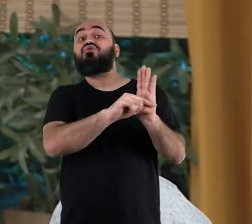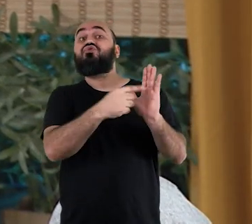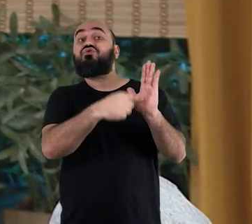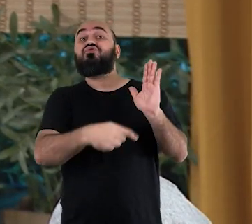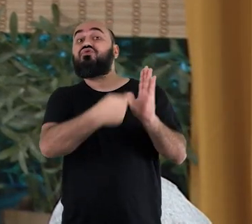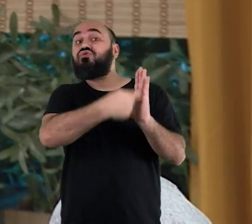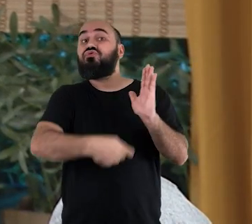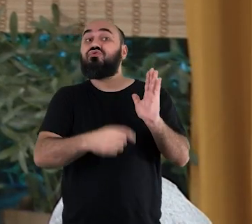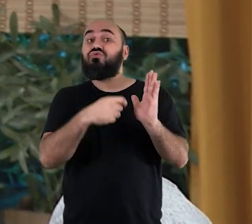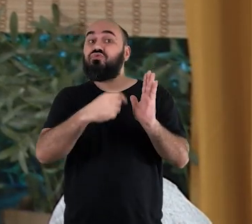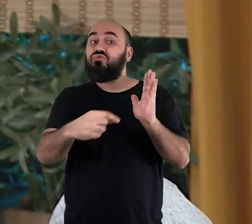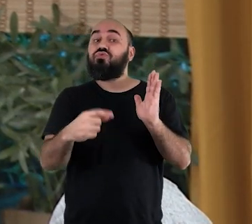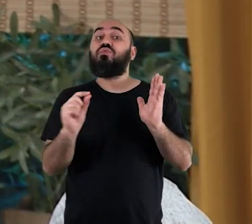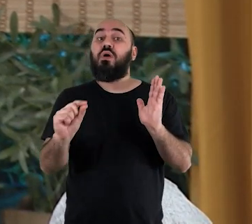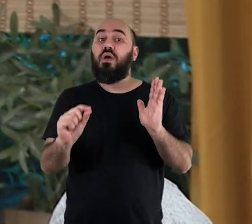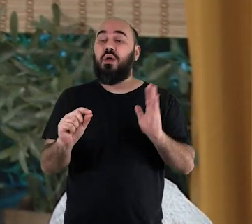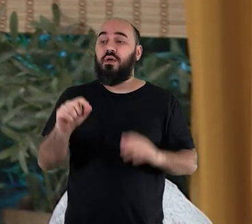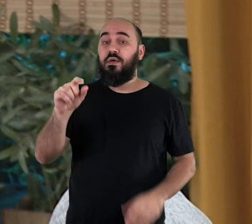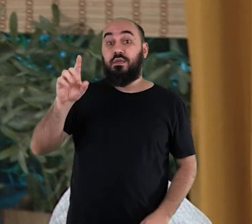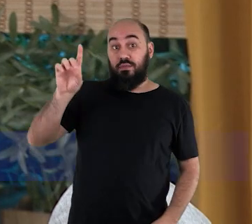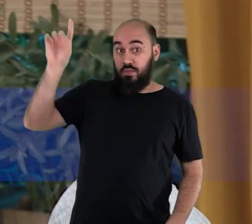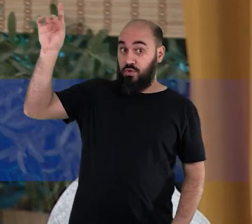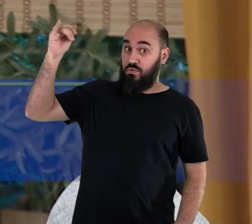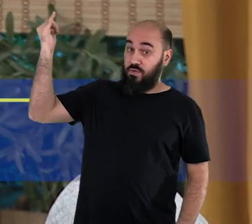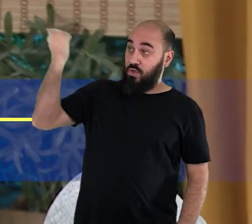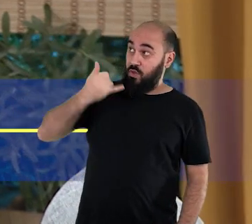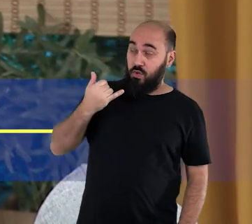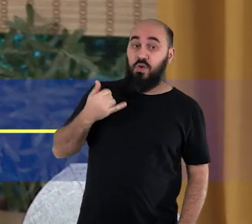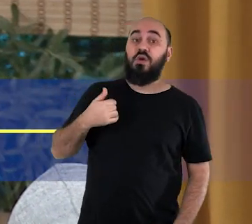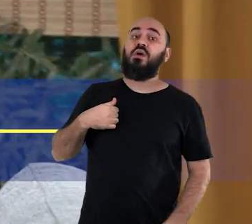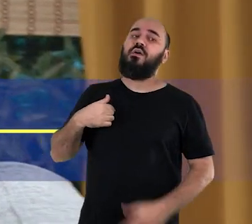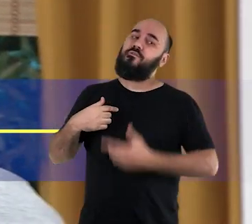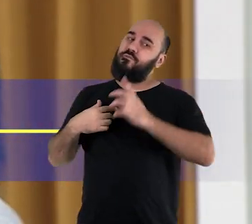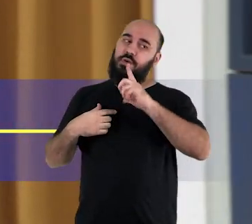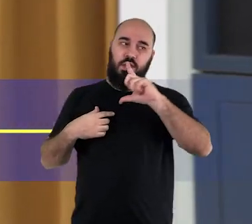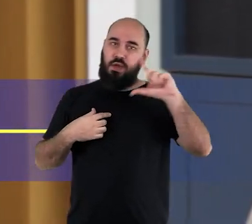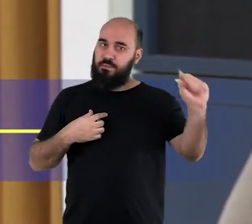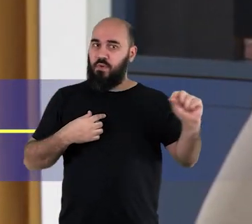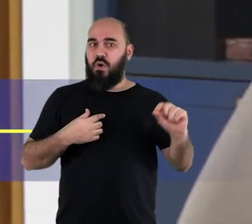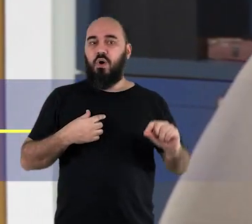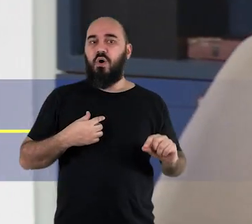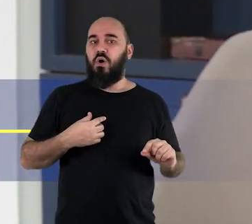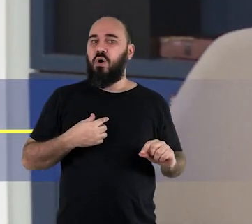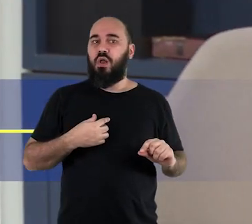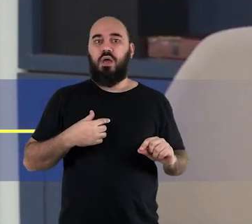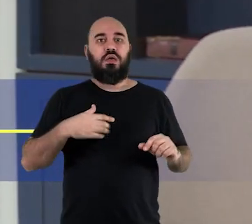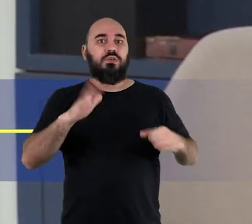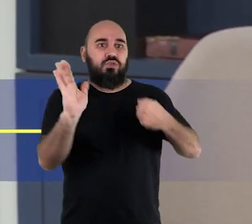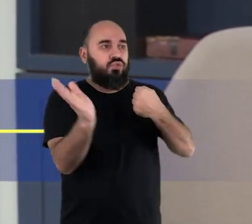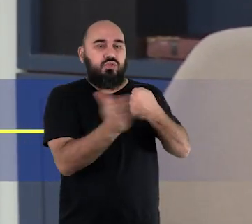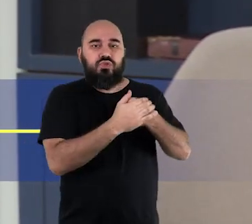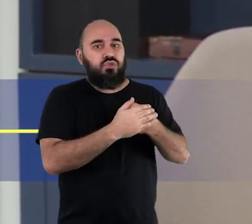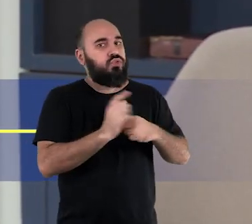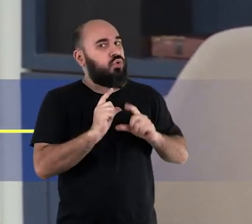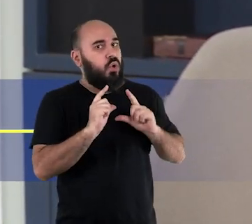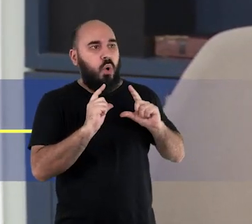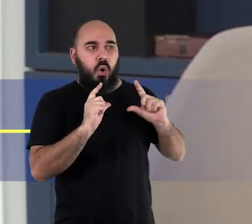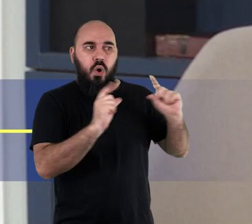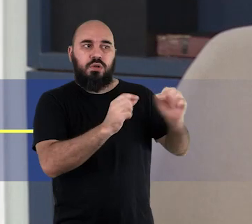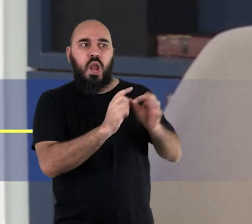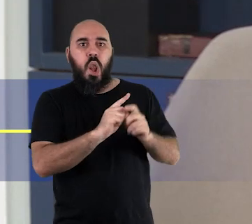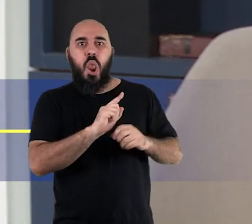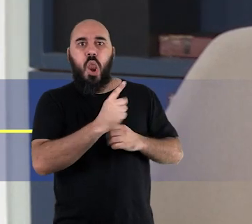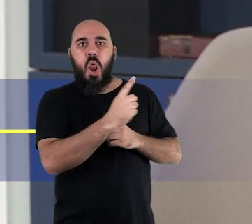assim: Elias, agora saia da presença do rei, esconda-se junto ao ribeiro de Querite. E Deus disse: não